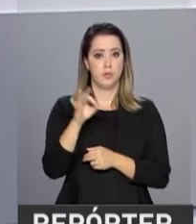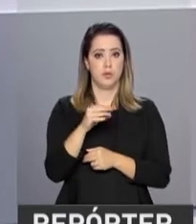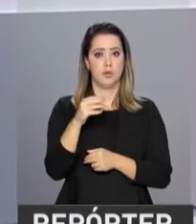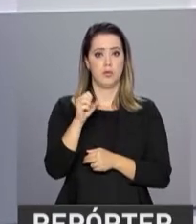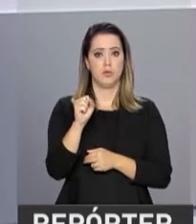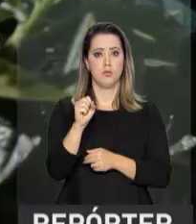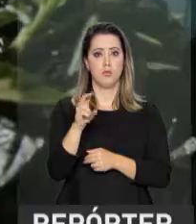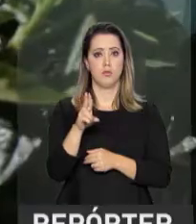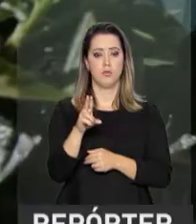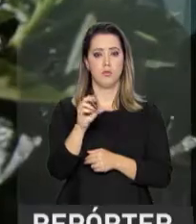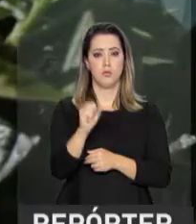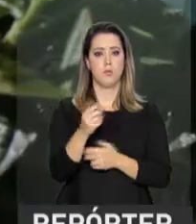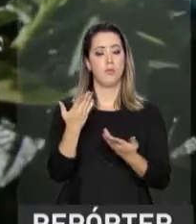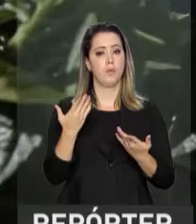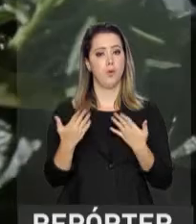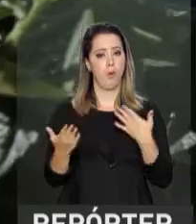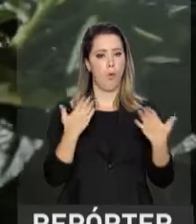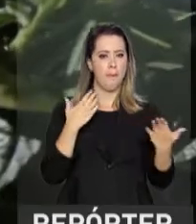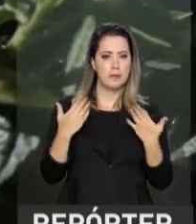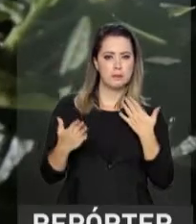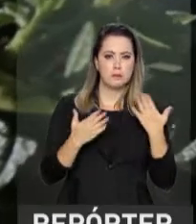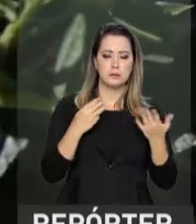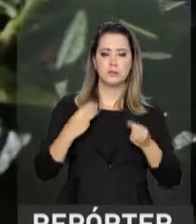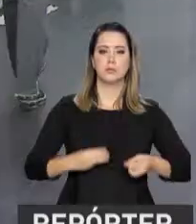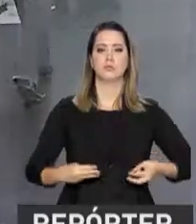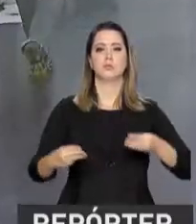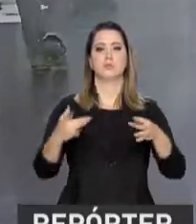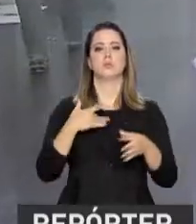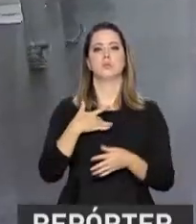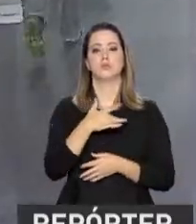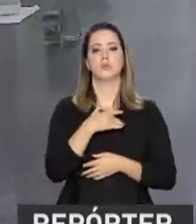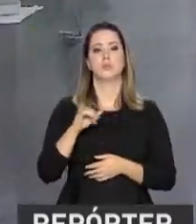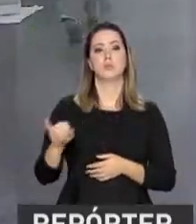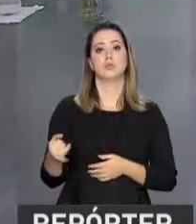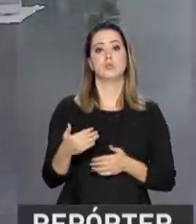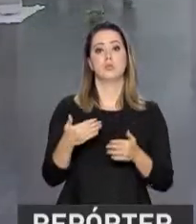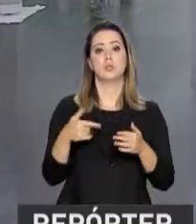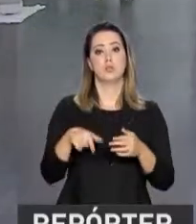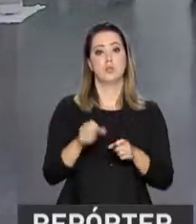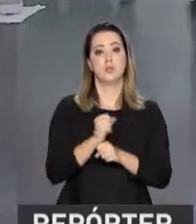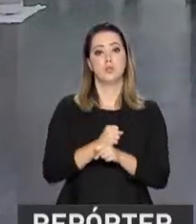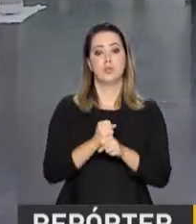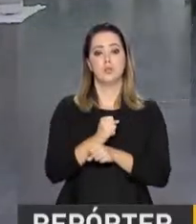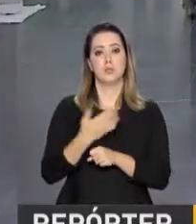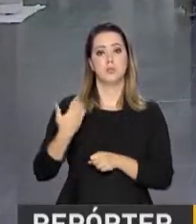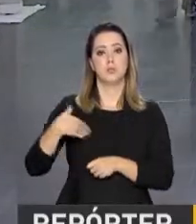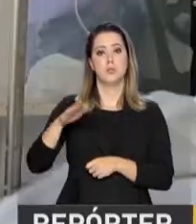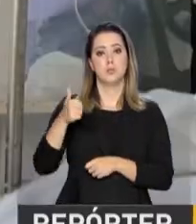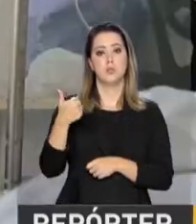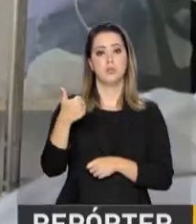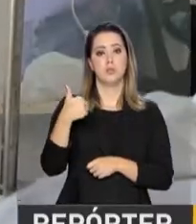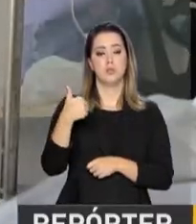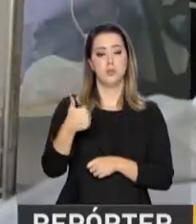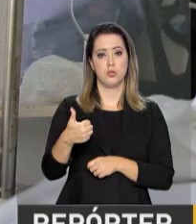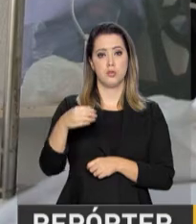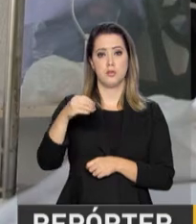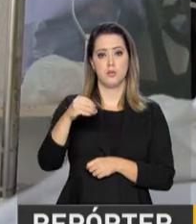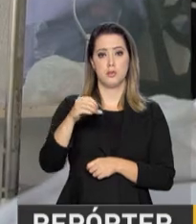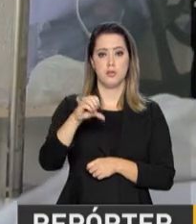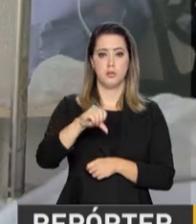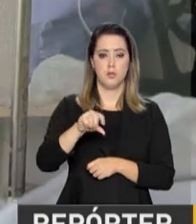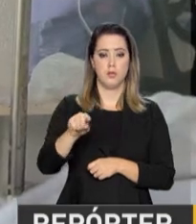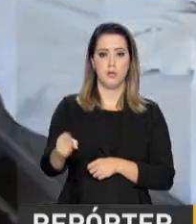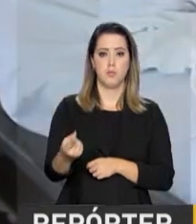saúde de acordo com balanço do ministério da saúde em janeiro deste ano foram realizadas mais de 109 mil cirurgias eletivas